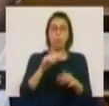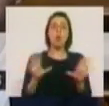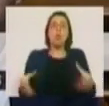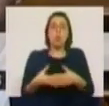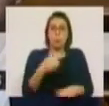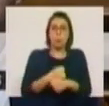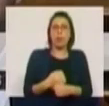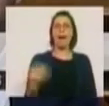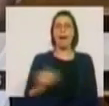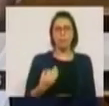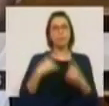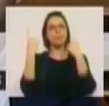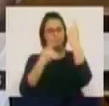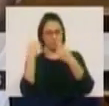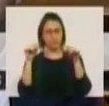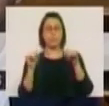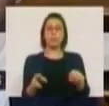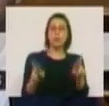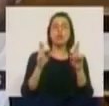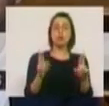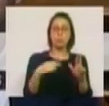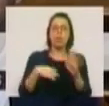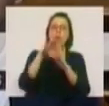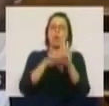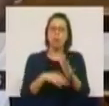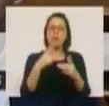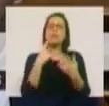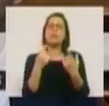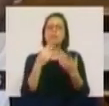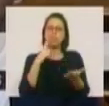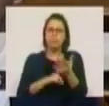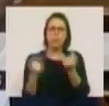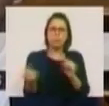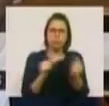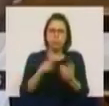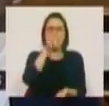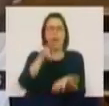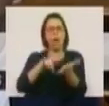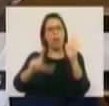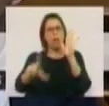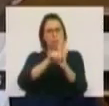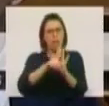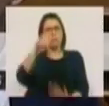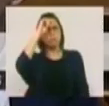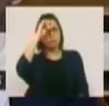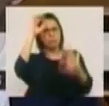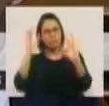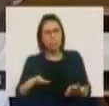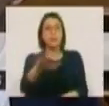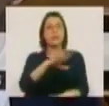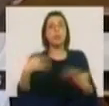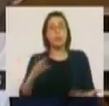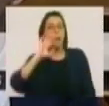grupo de trabalho e eu penso que, e espero que tenhamos condições de as debater com seriedade e de aprovar legislação que respeite